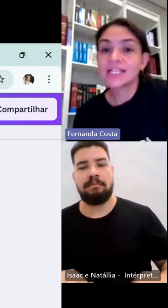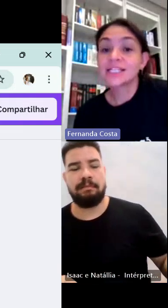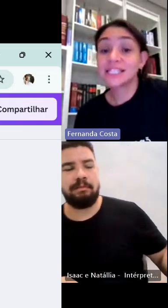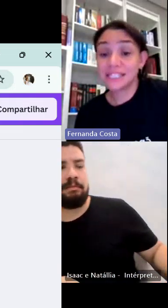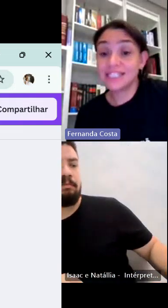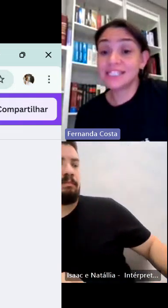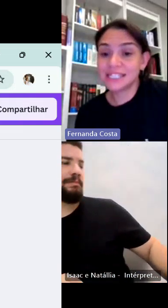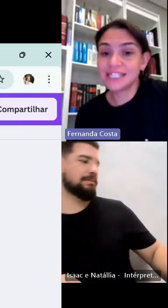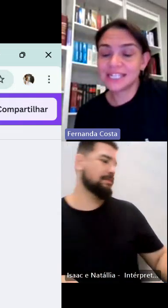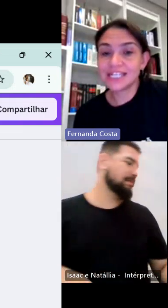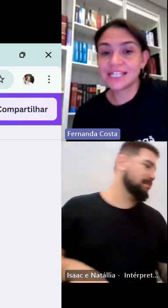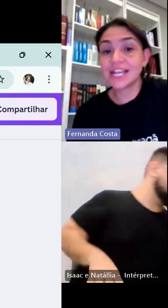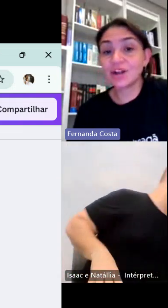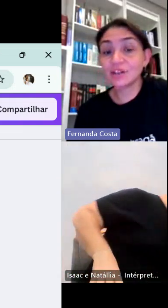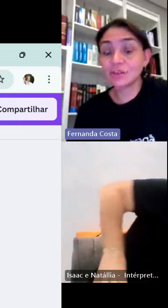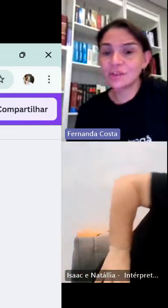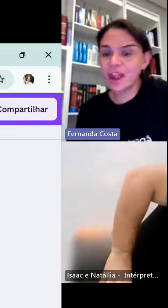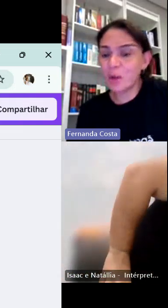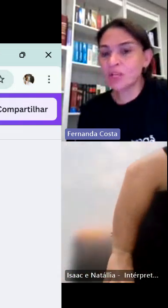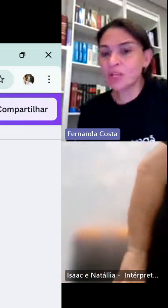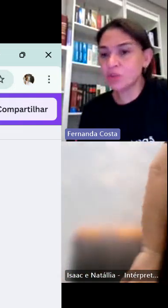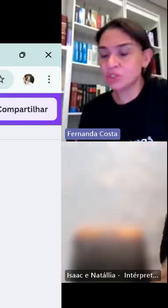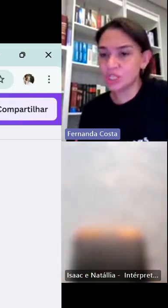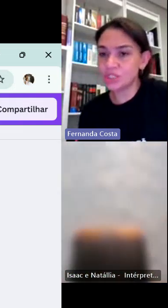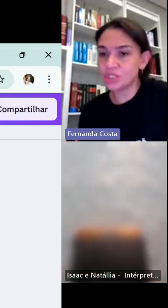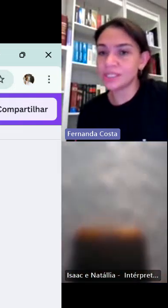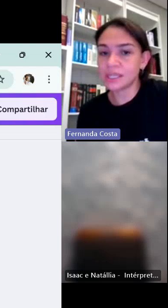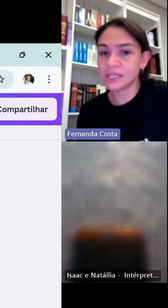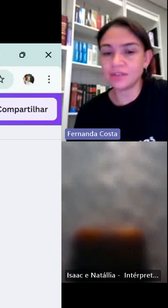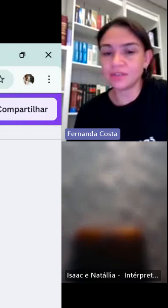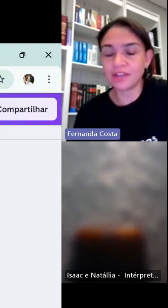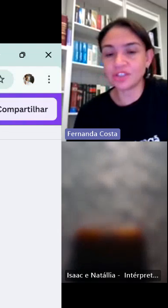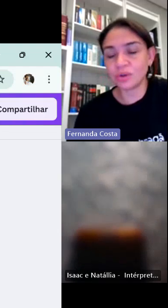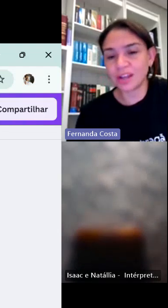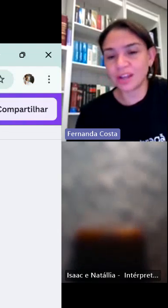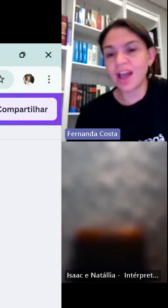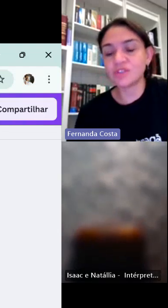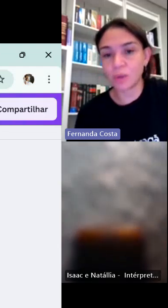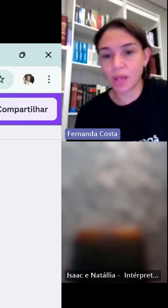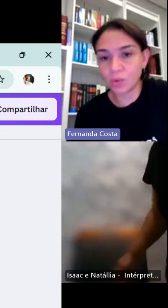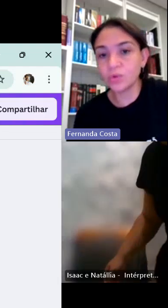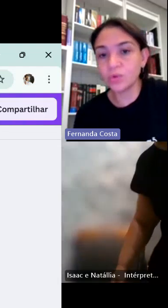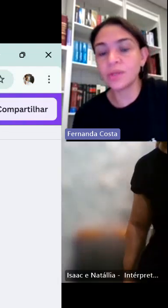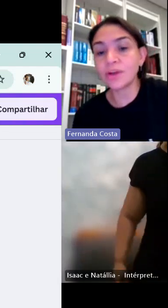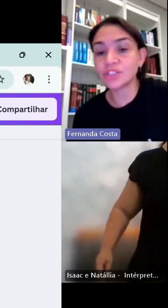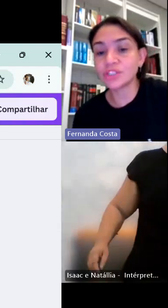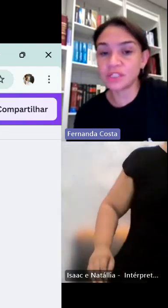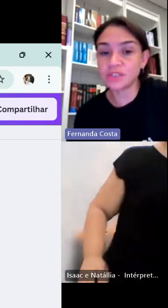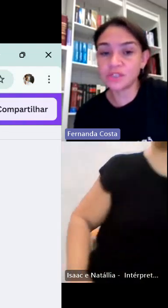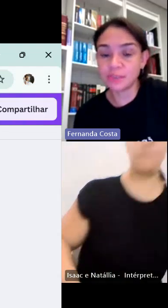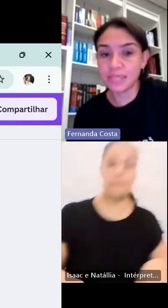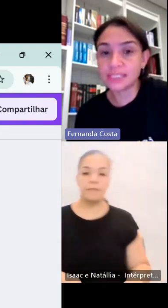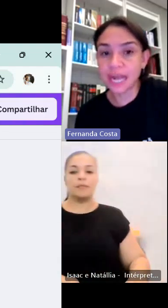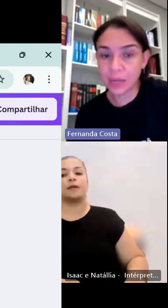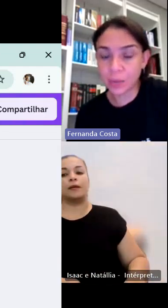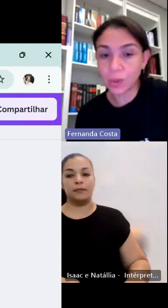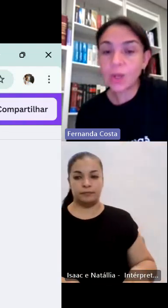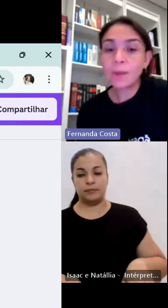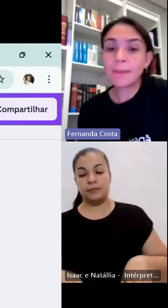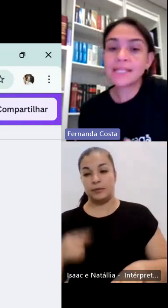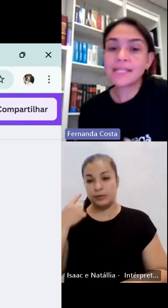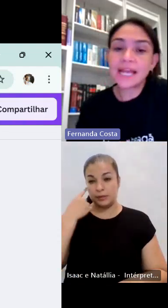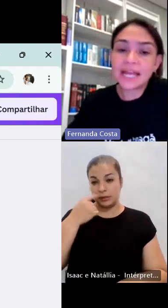baixo, sobre ficar muito alto. Sim, nós vamos falar um pouquinho disso na semana que vem, de som grave, som agudo. Eu acho que talvez fique mais